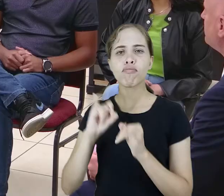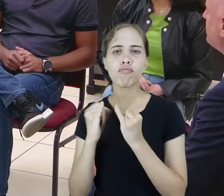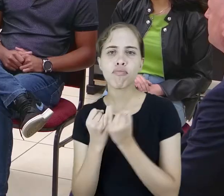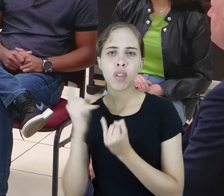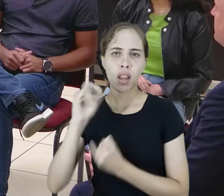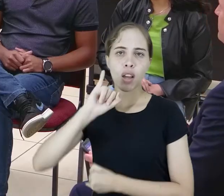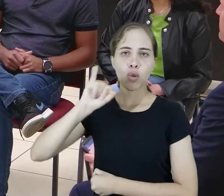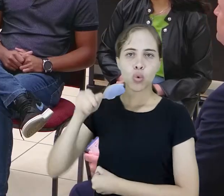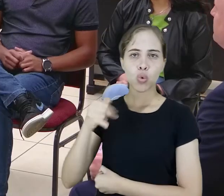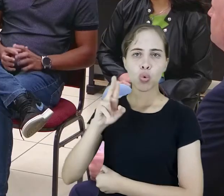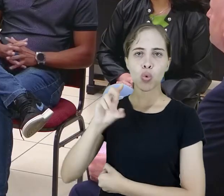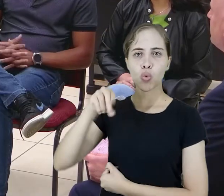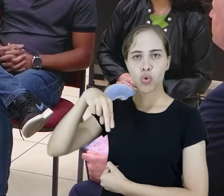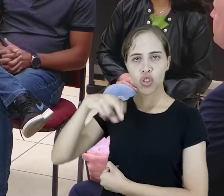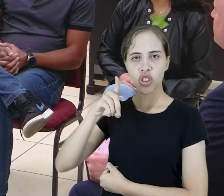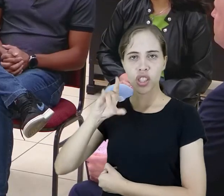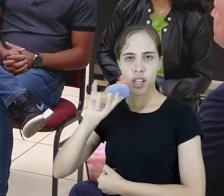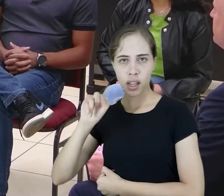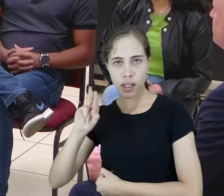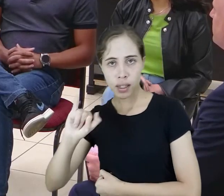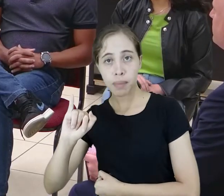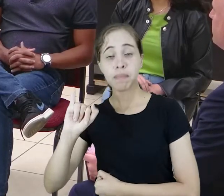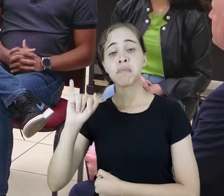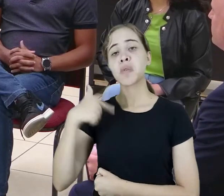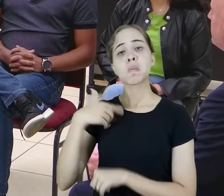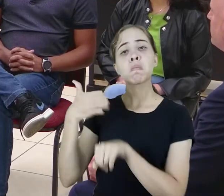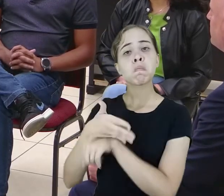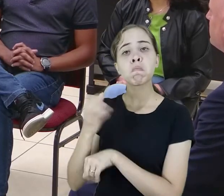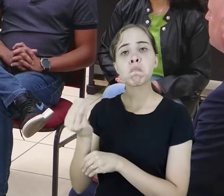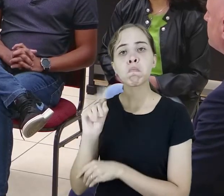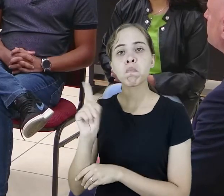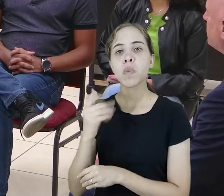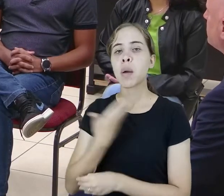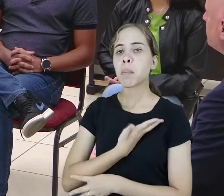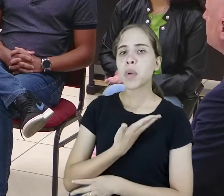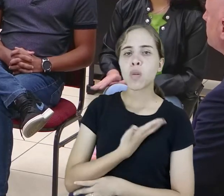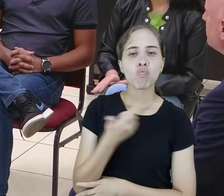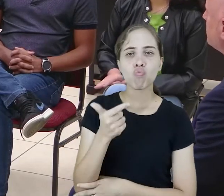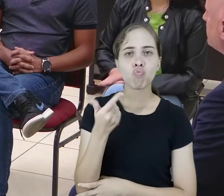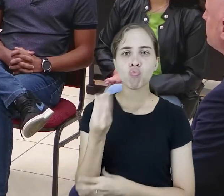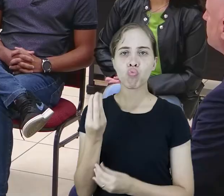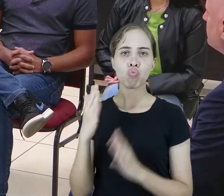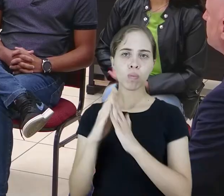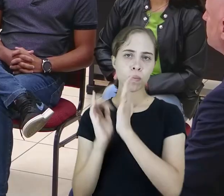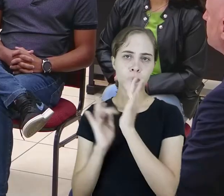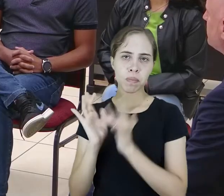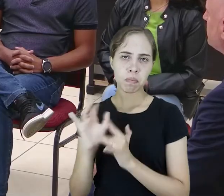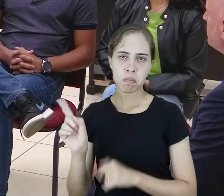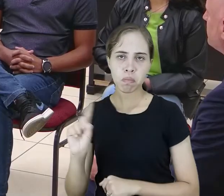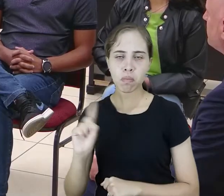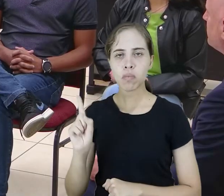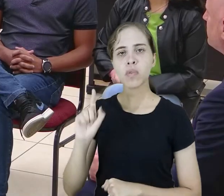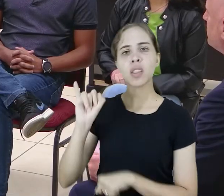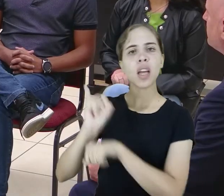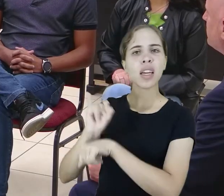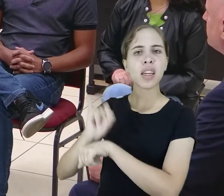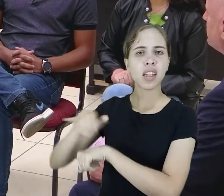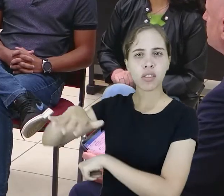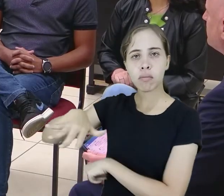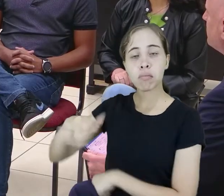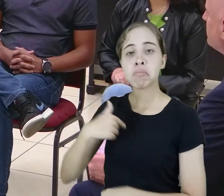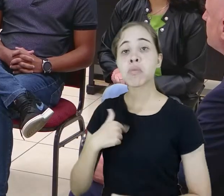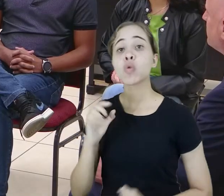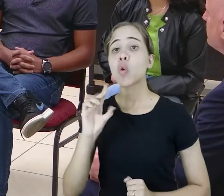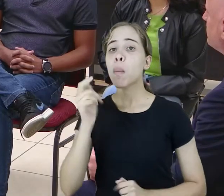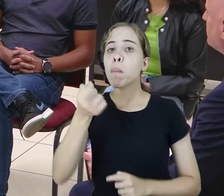Jundiaí. E eu também não tinha muitos amigos na igreja. Só algumas poucas pessoas que eu conhecia no ramo. E